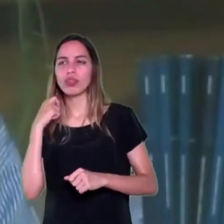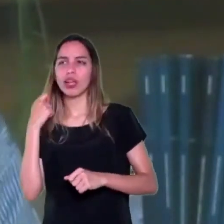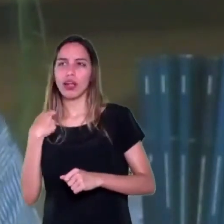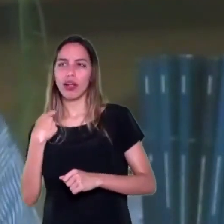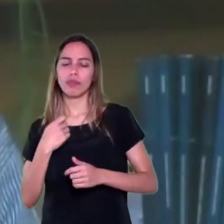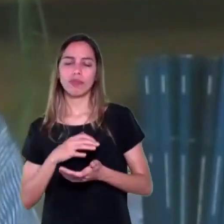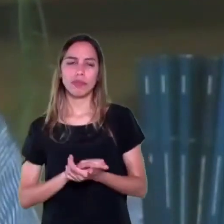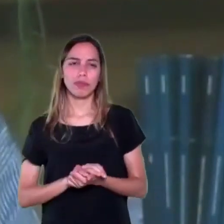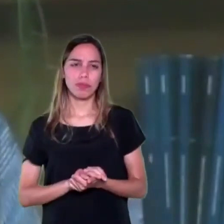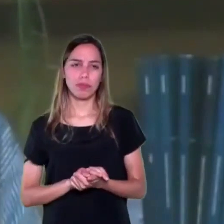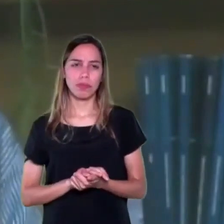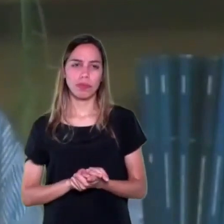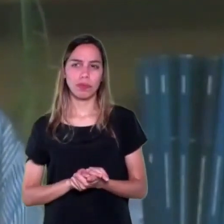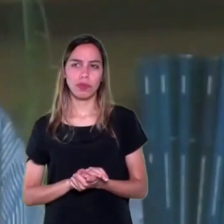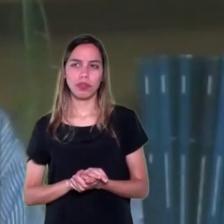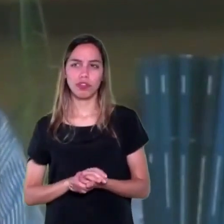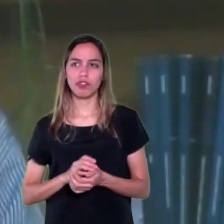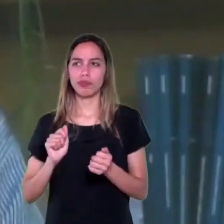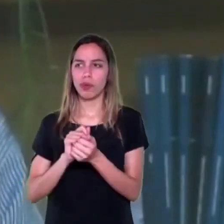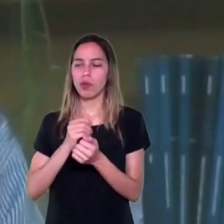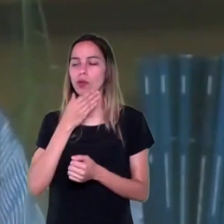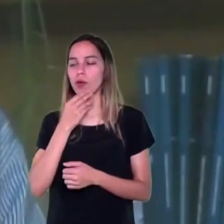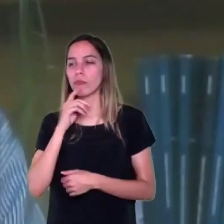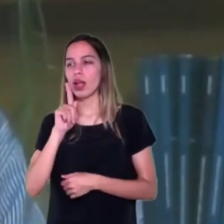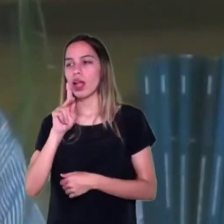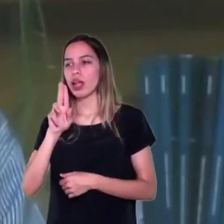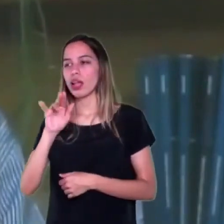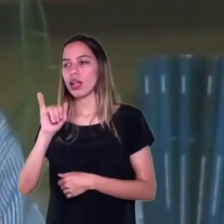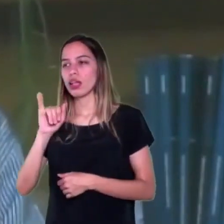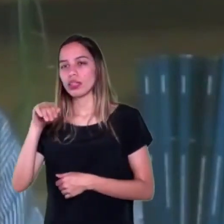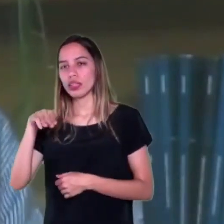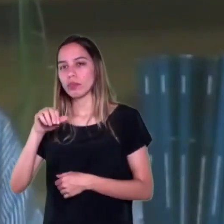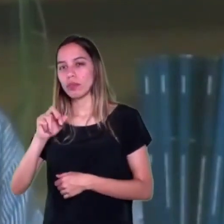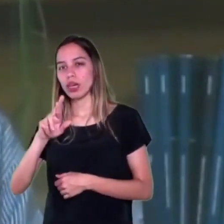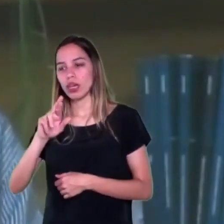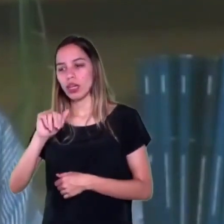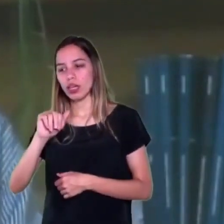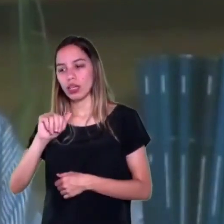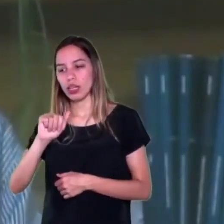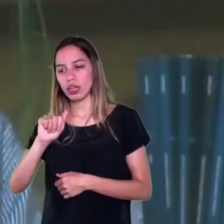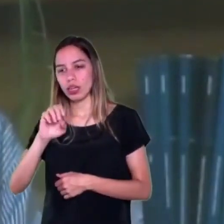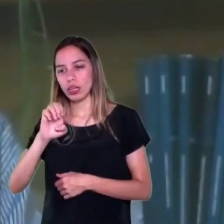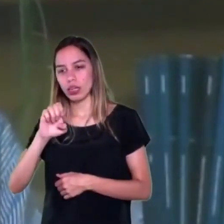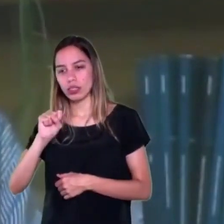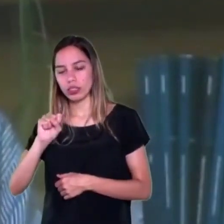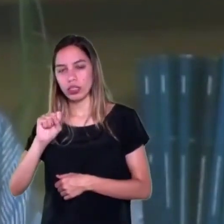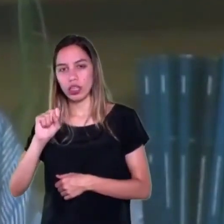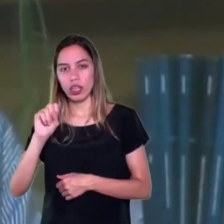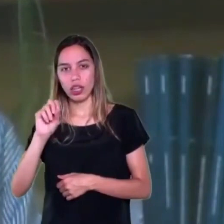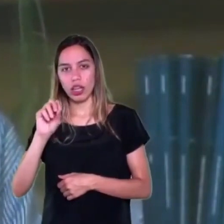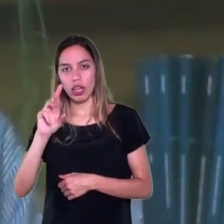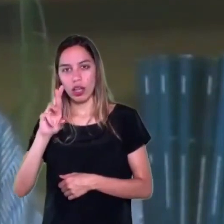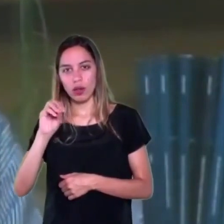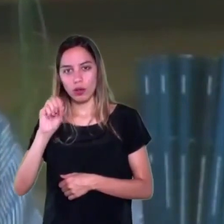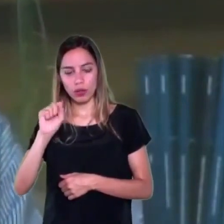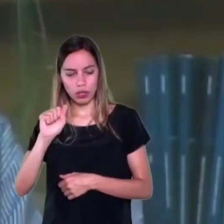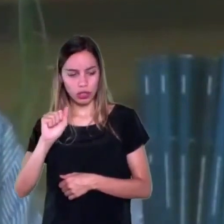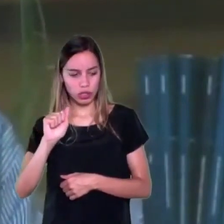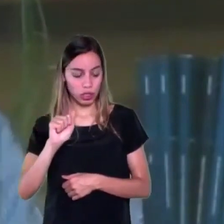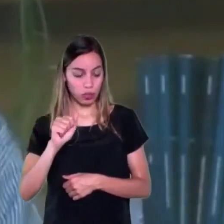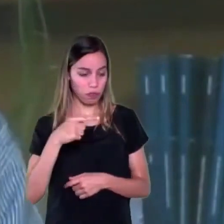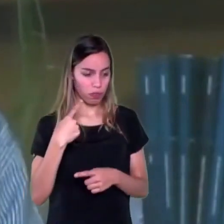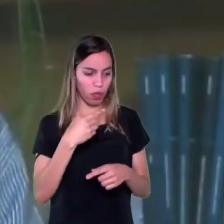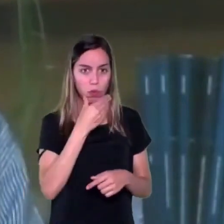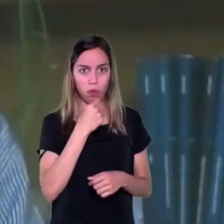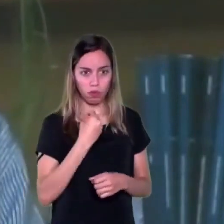amigos do Guimarães Rosa, porque Guimarães Rosa morou em Itaúna, teve uma passagem muito bacana pelo Hospital de Itaúna